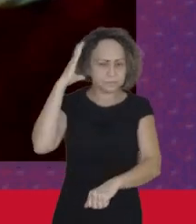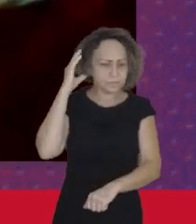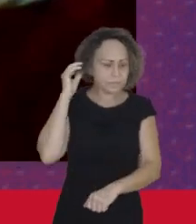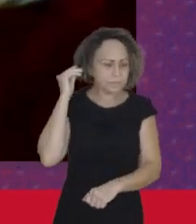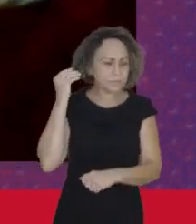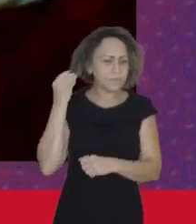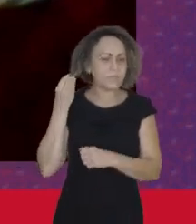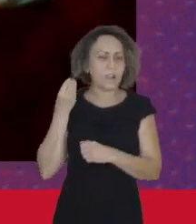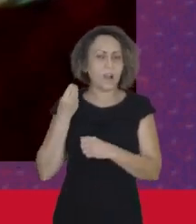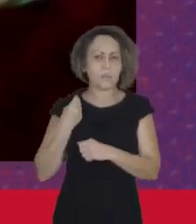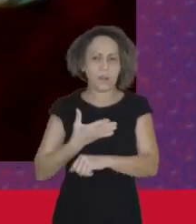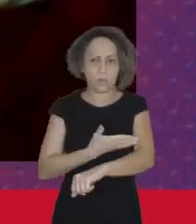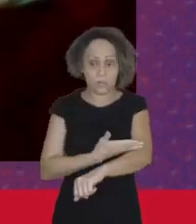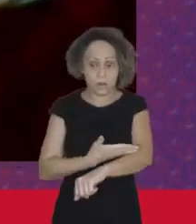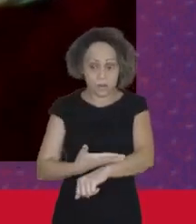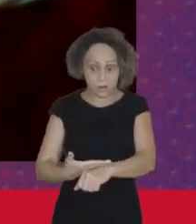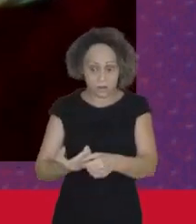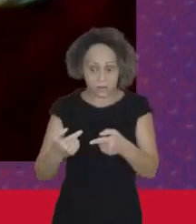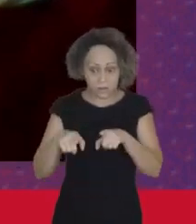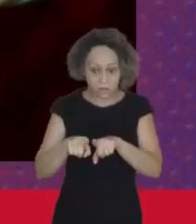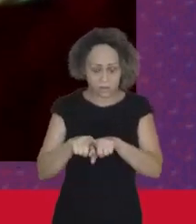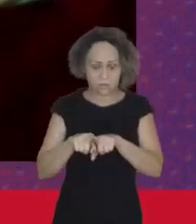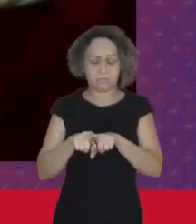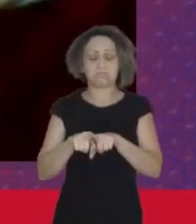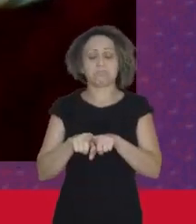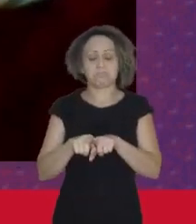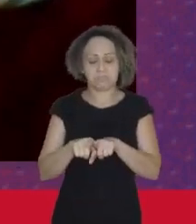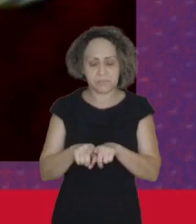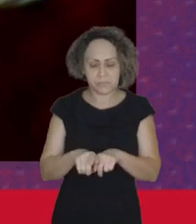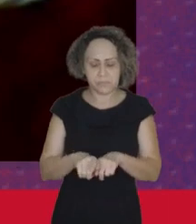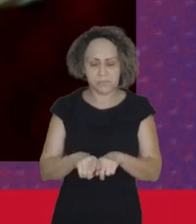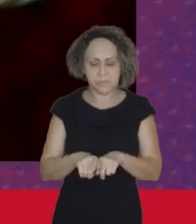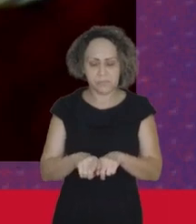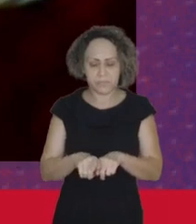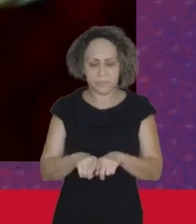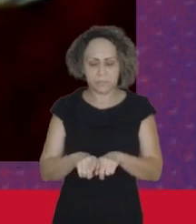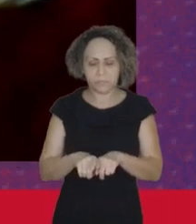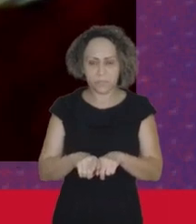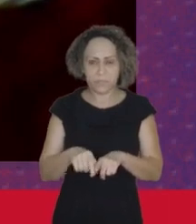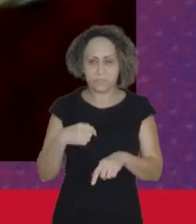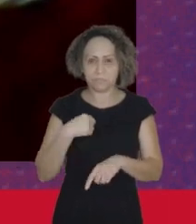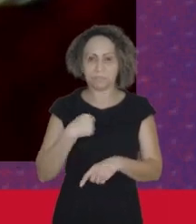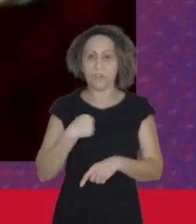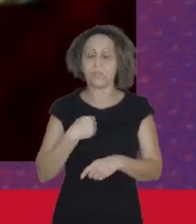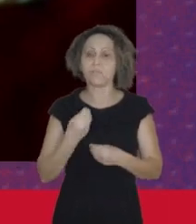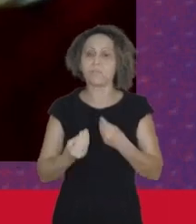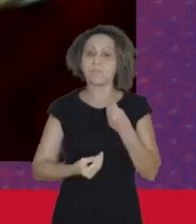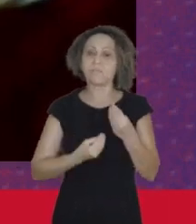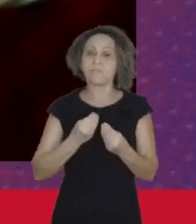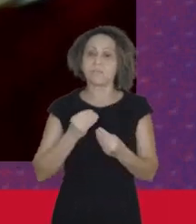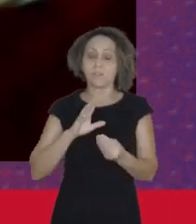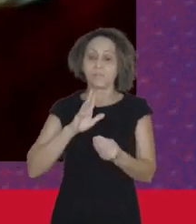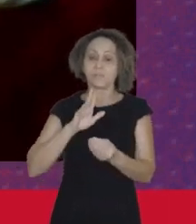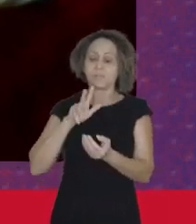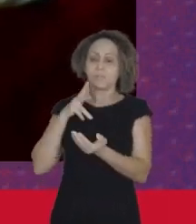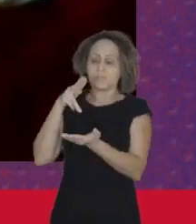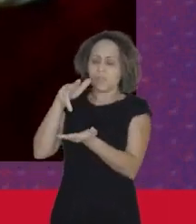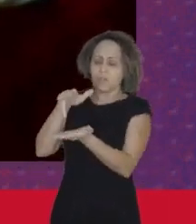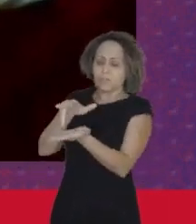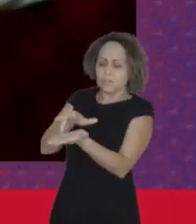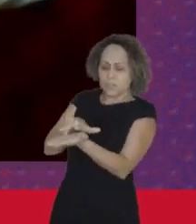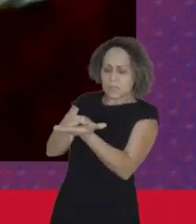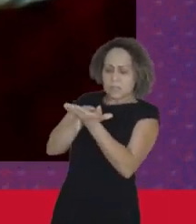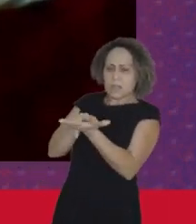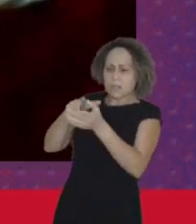cabelo branco também, todo grisalho, e eu estou reclinada na minha